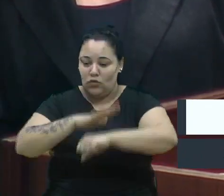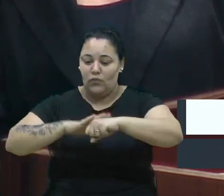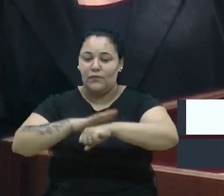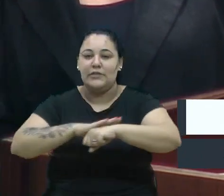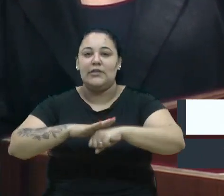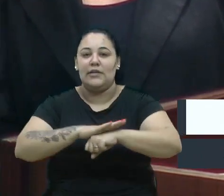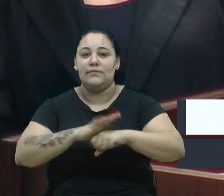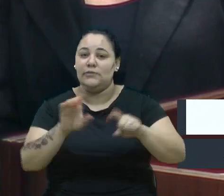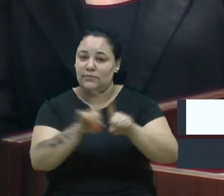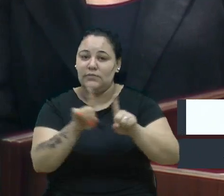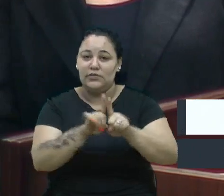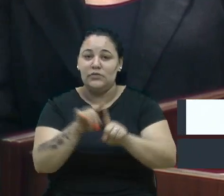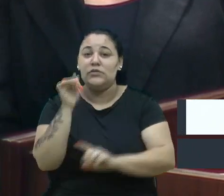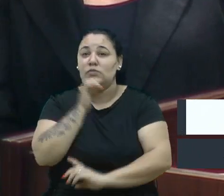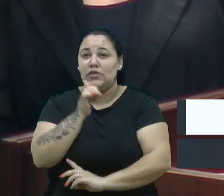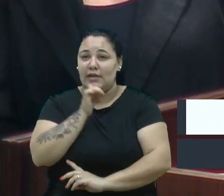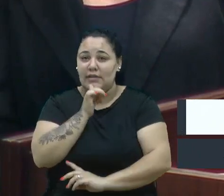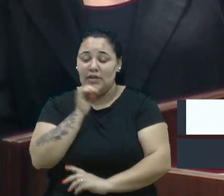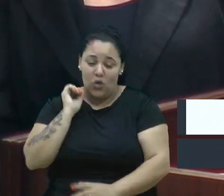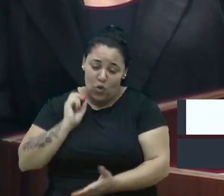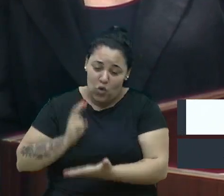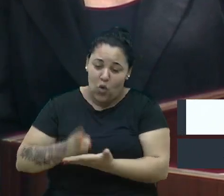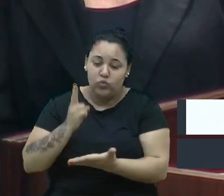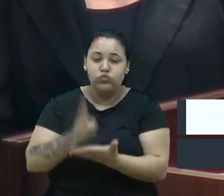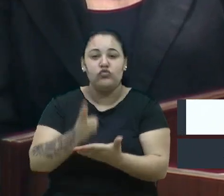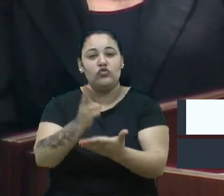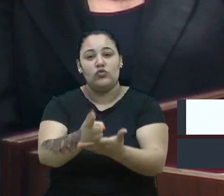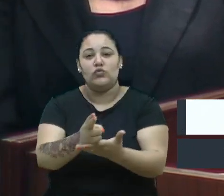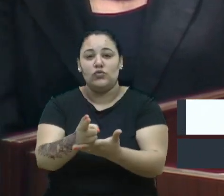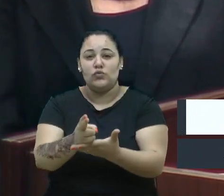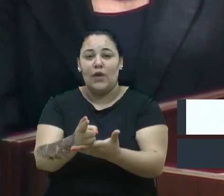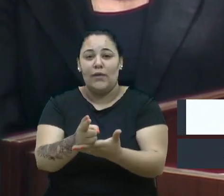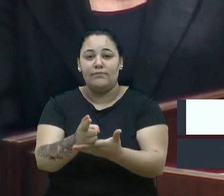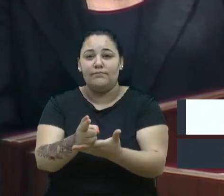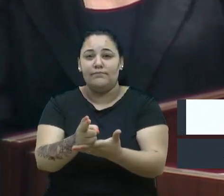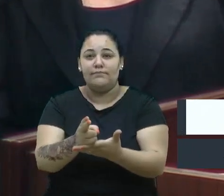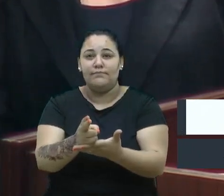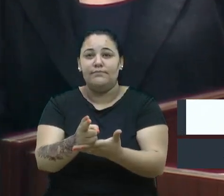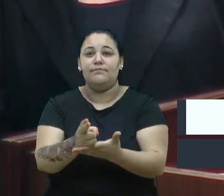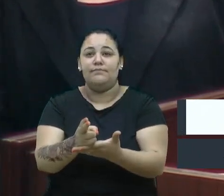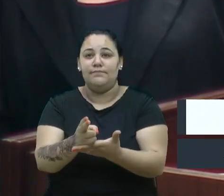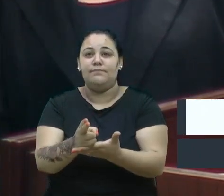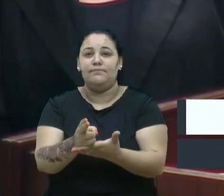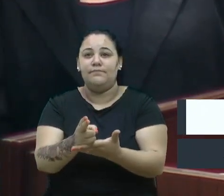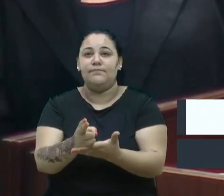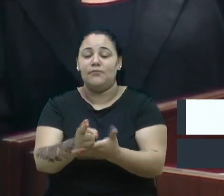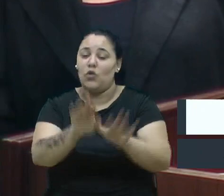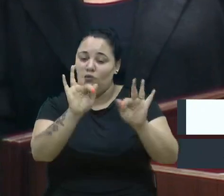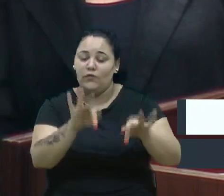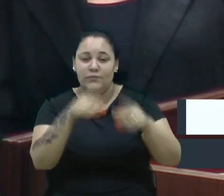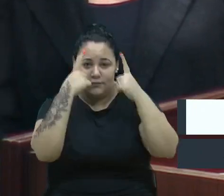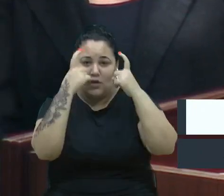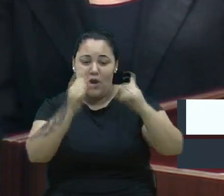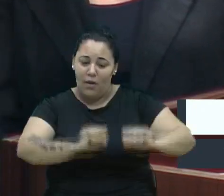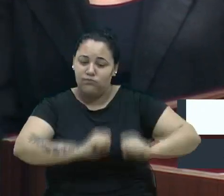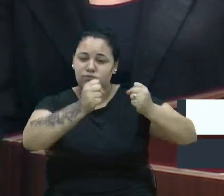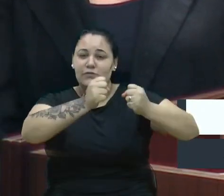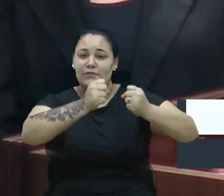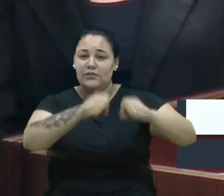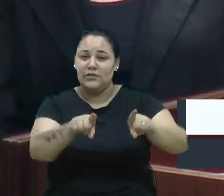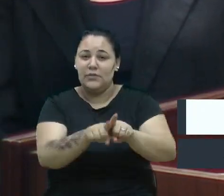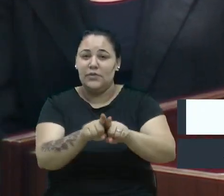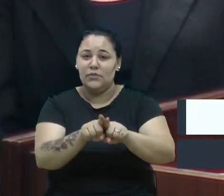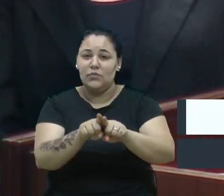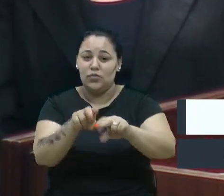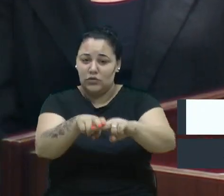e com essas mulheres e continuar caminhando pelo fim dessa violência. Por isso é que hoje nós estamos formalizando esse convite, não só